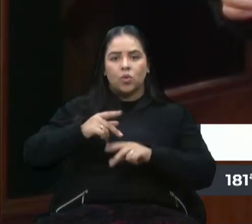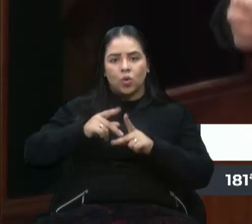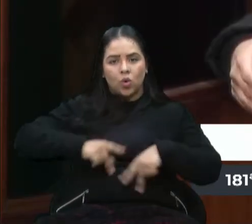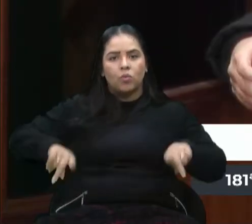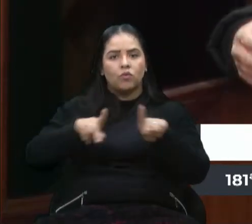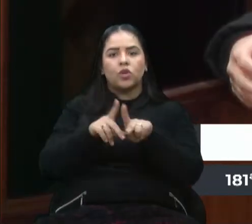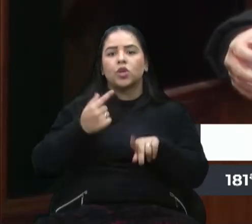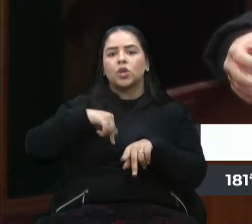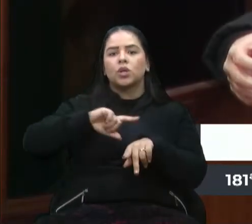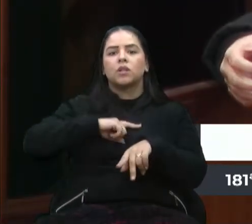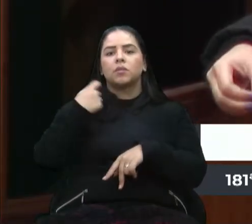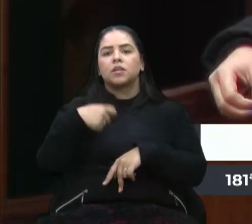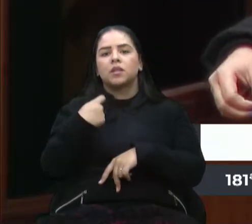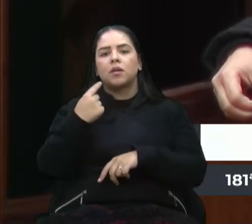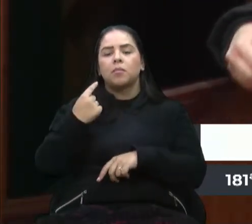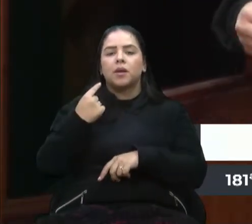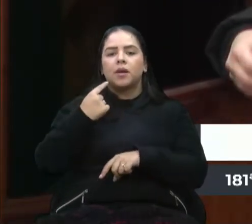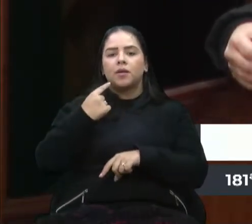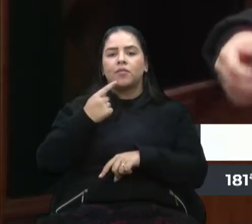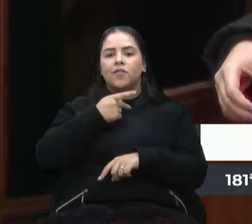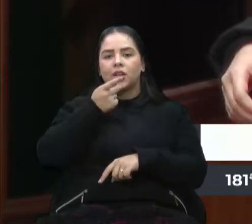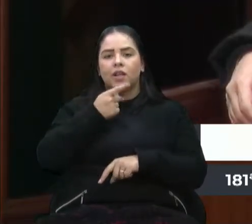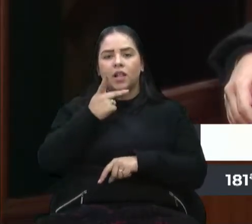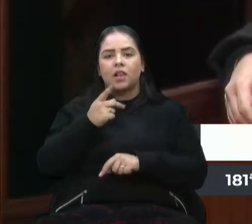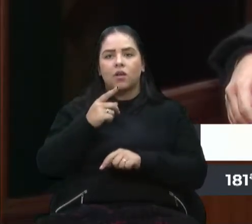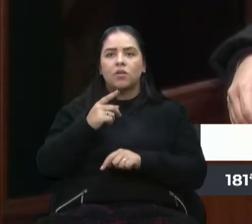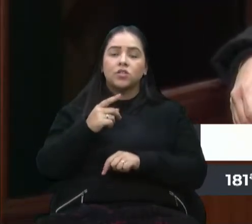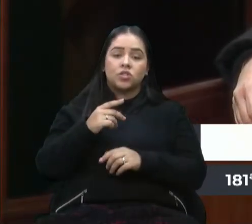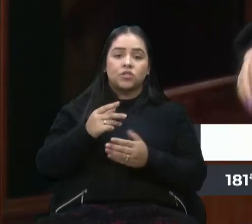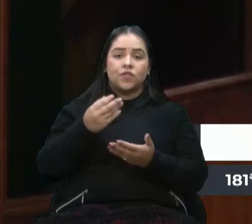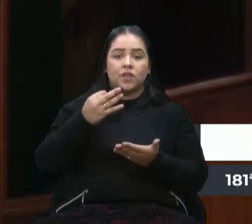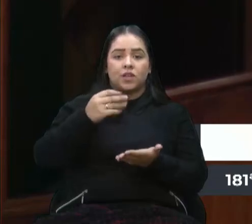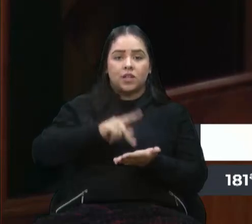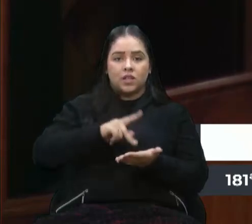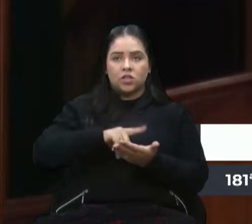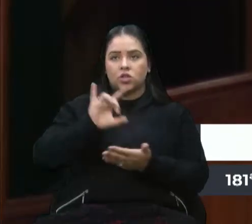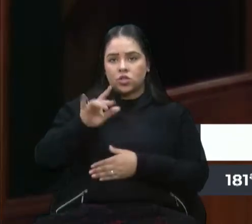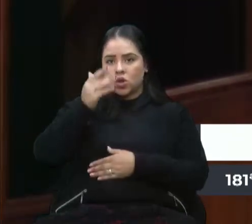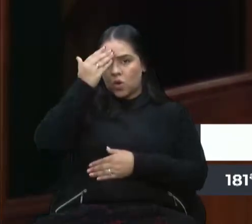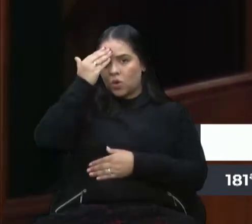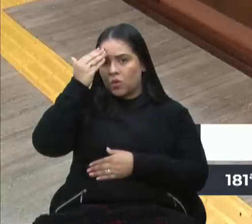gente faça do nosso discurso um ato de fato. Era isso, muito obrigada.